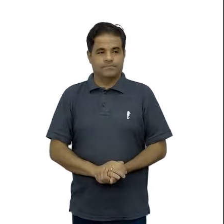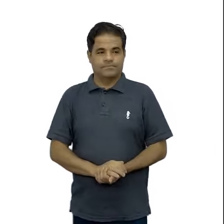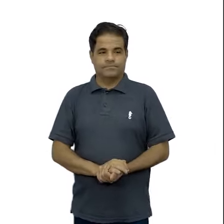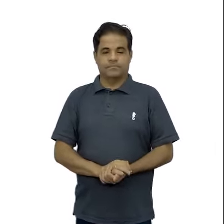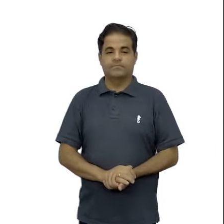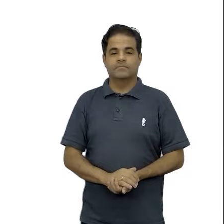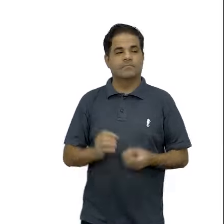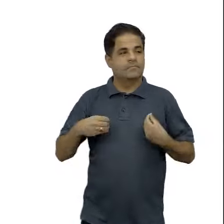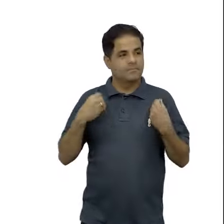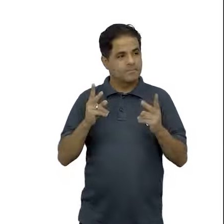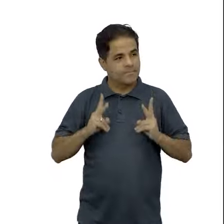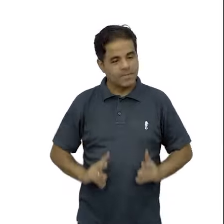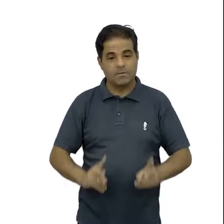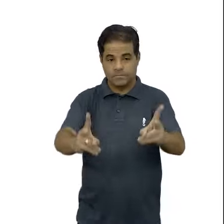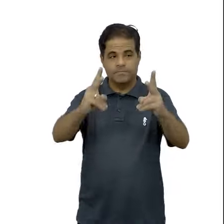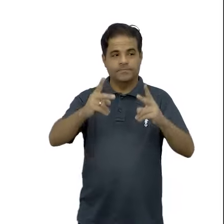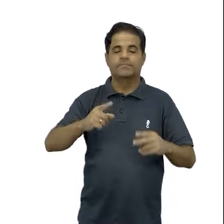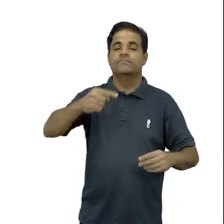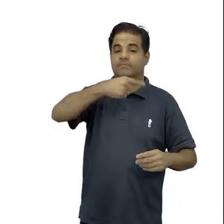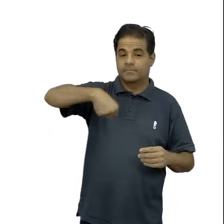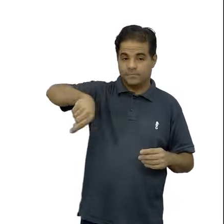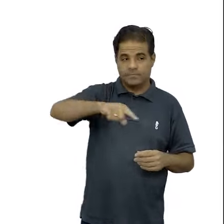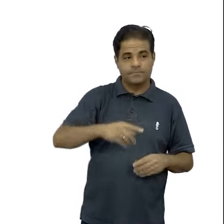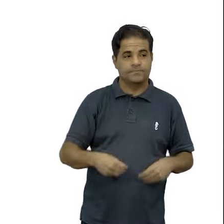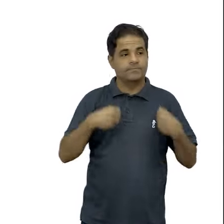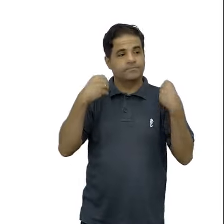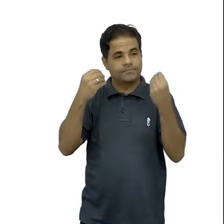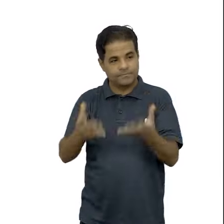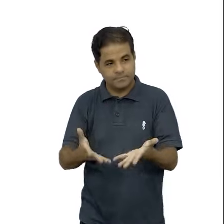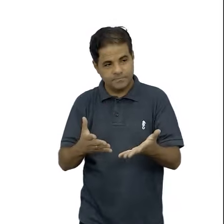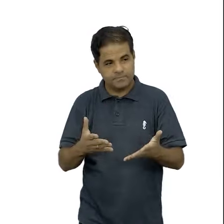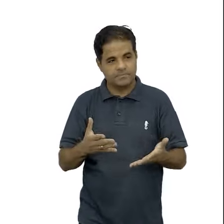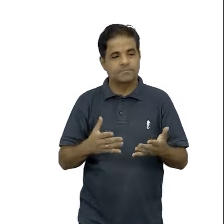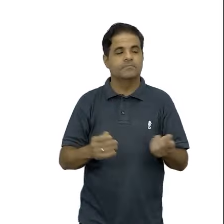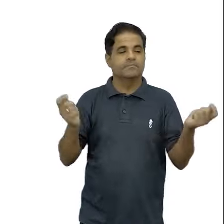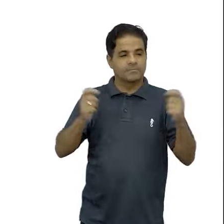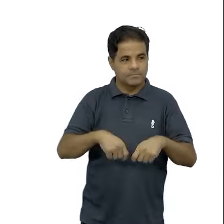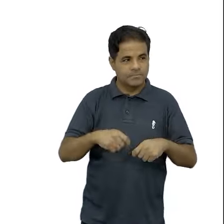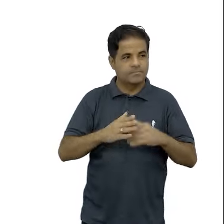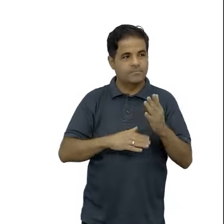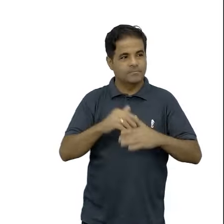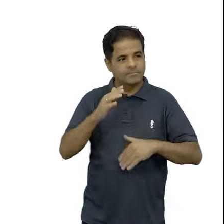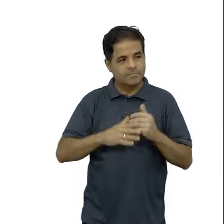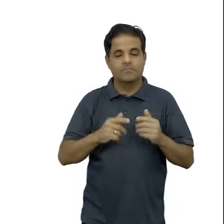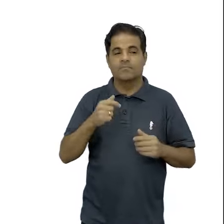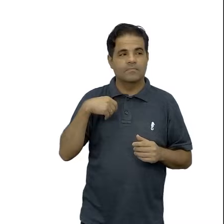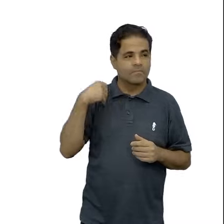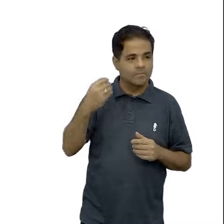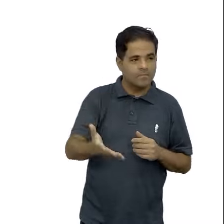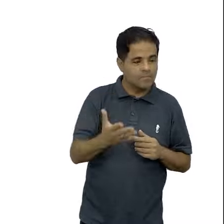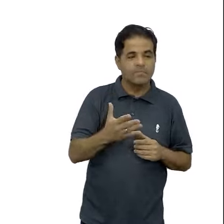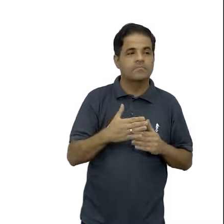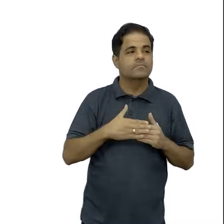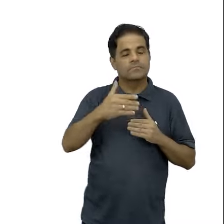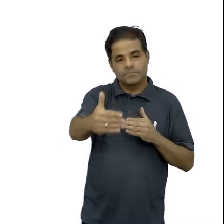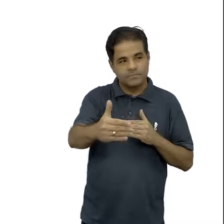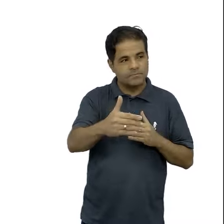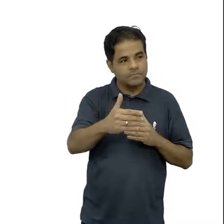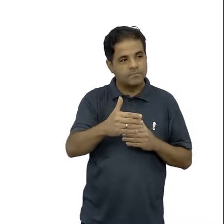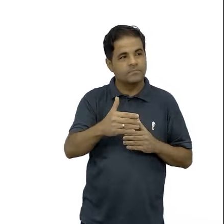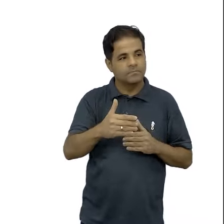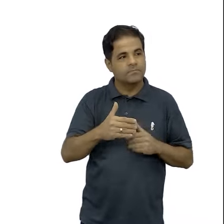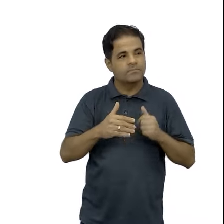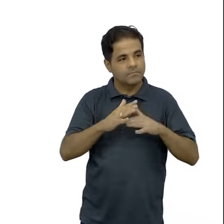Dando continuidade, estas devem ser algumas perguntas que vocês, professores, estão se